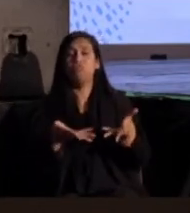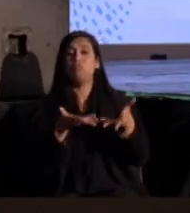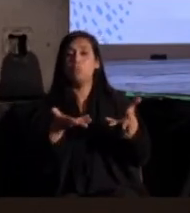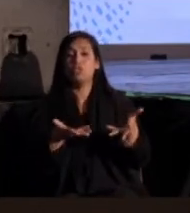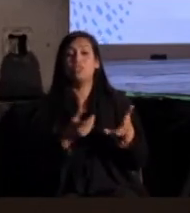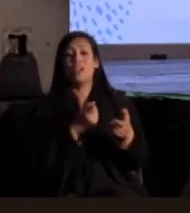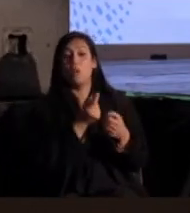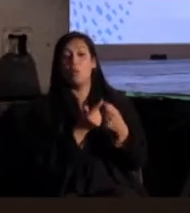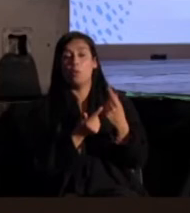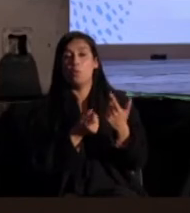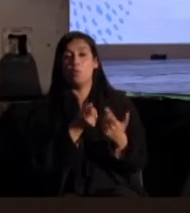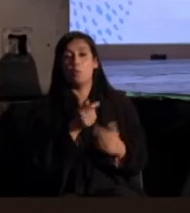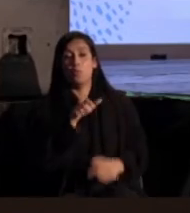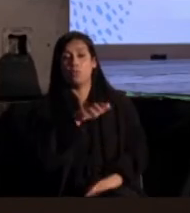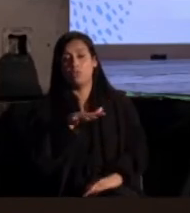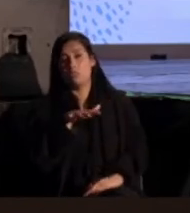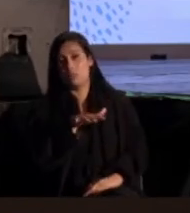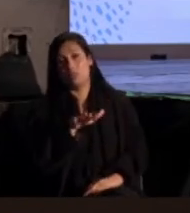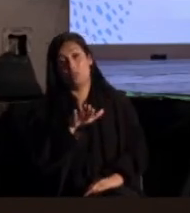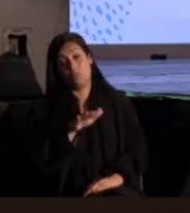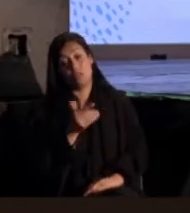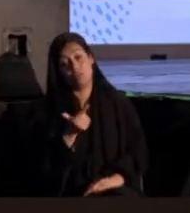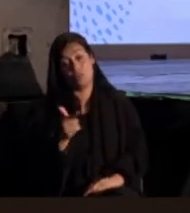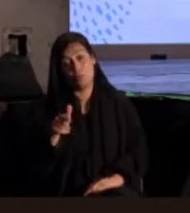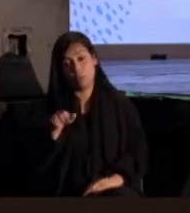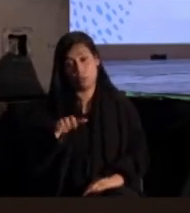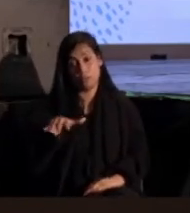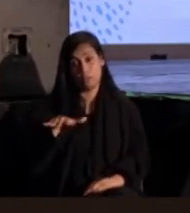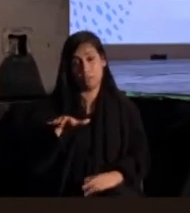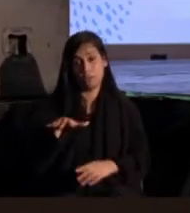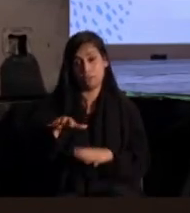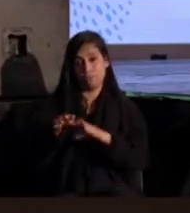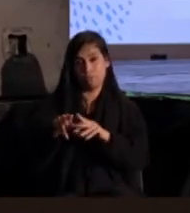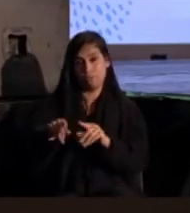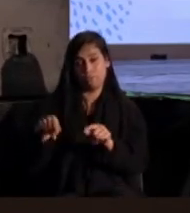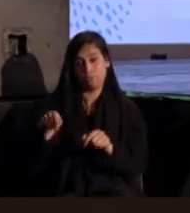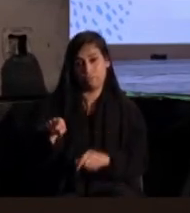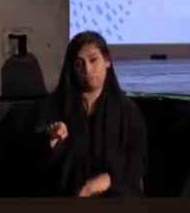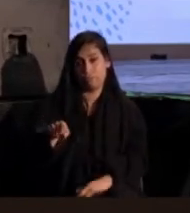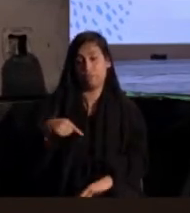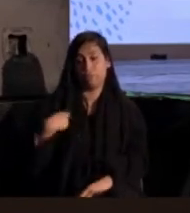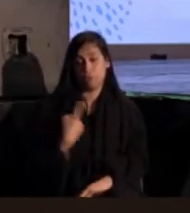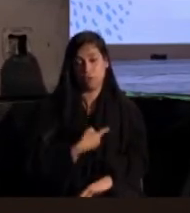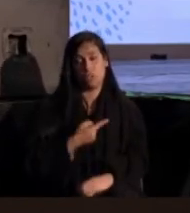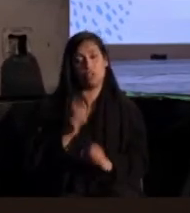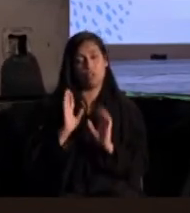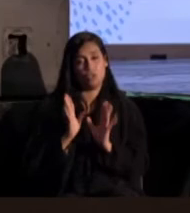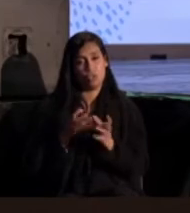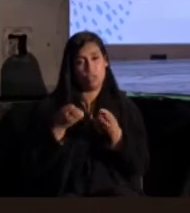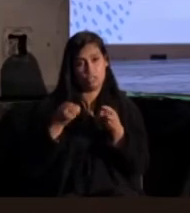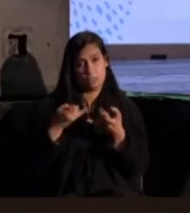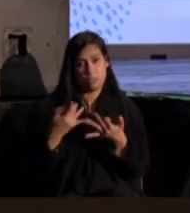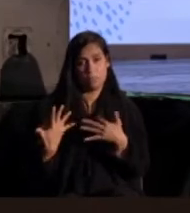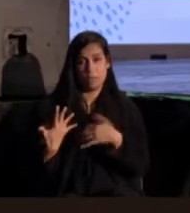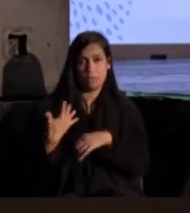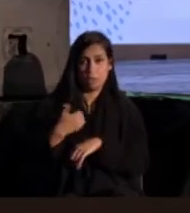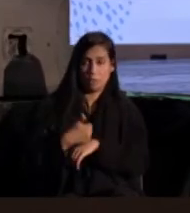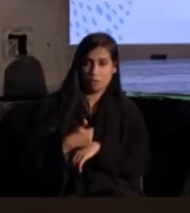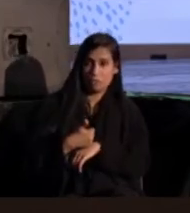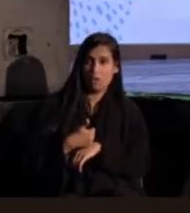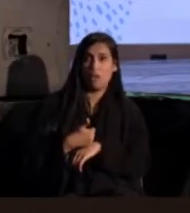favorecem alguns setores, favorecem algumas pessoas. A gente já falou sobre isso, né? A ver com a colonialidade,